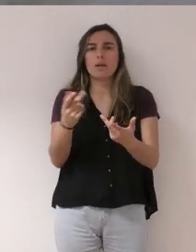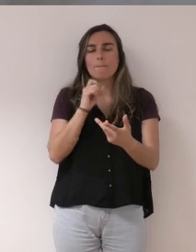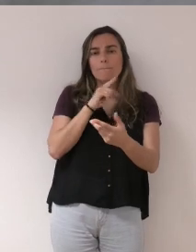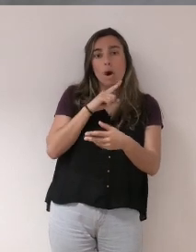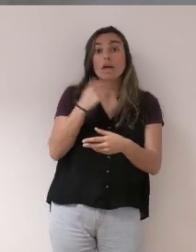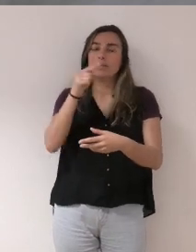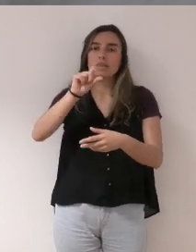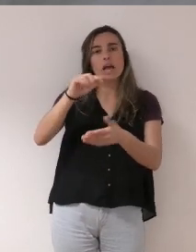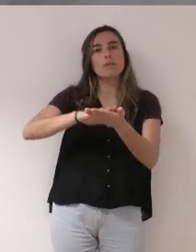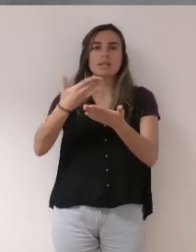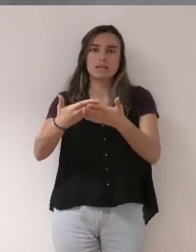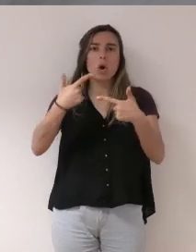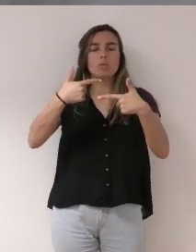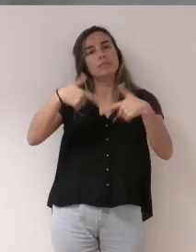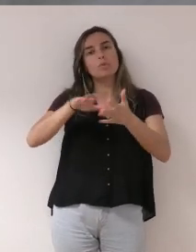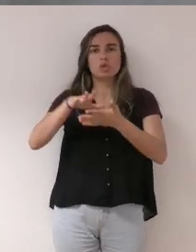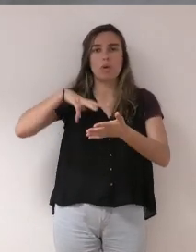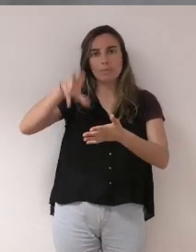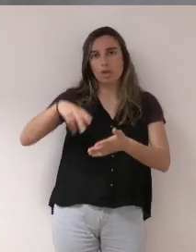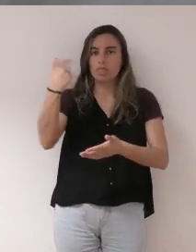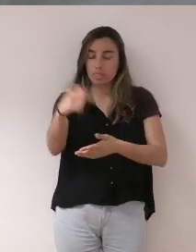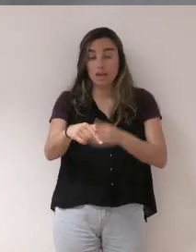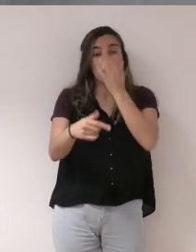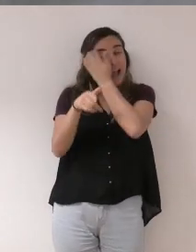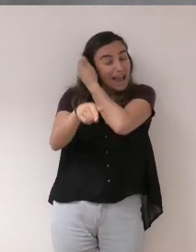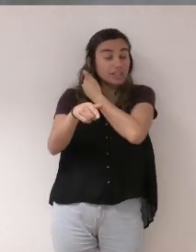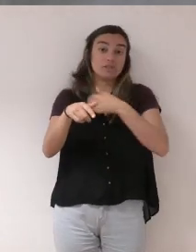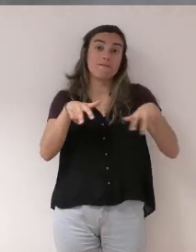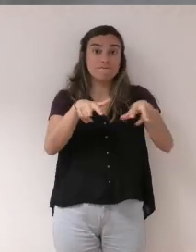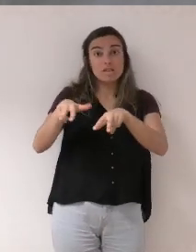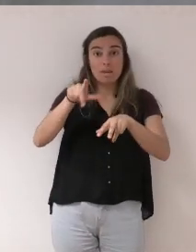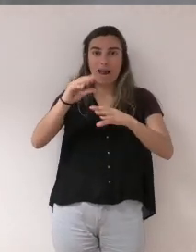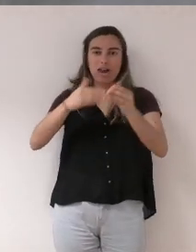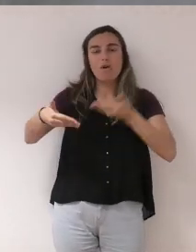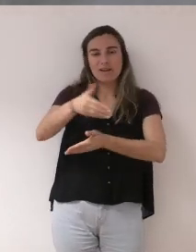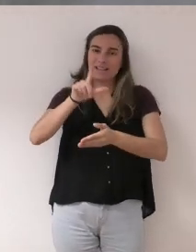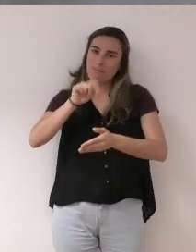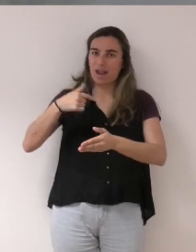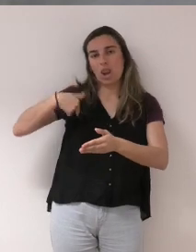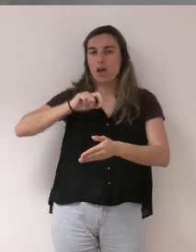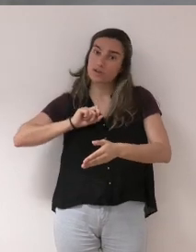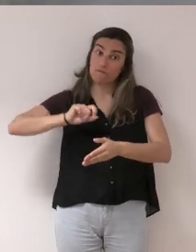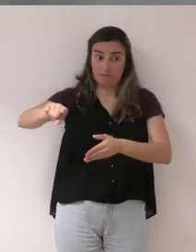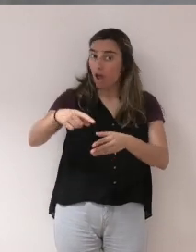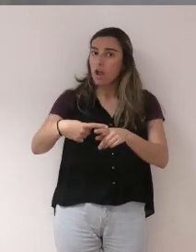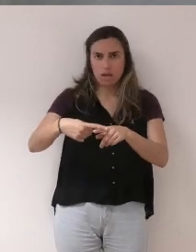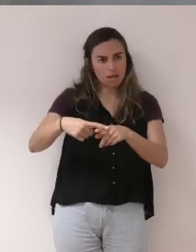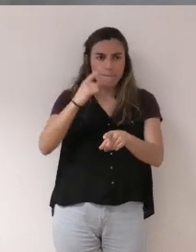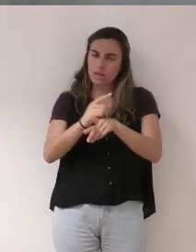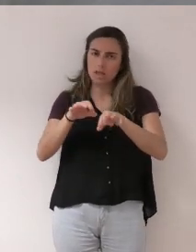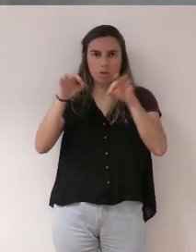Com a interpretação também em língua gestual portuguesa, e para onde irá esta conversa, que com certeza não será menos interessante que as outras